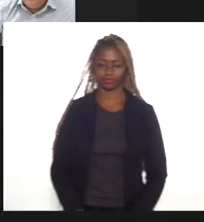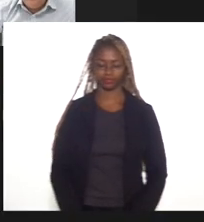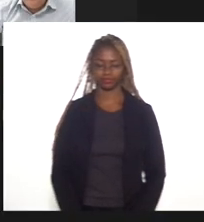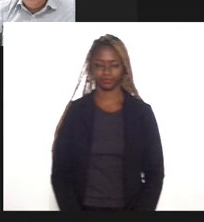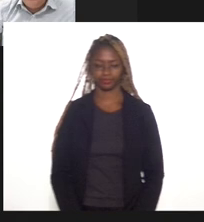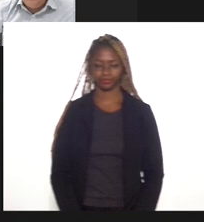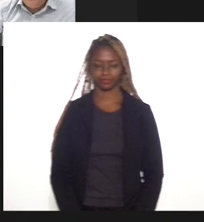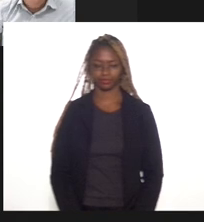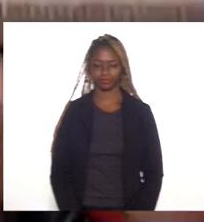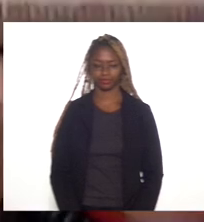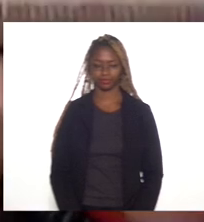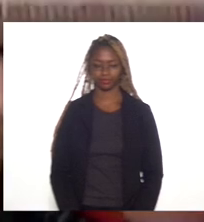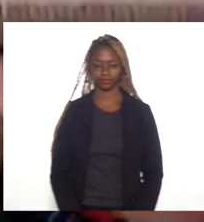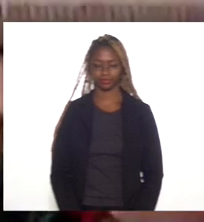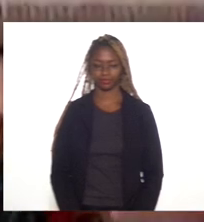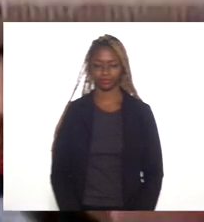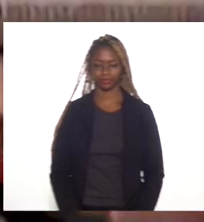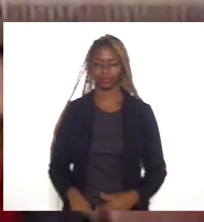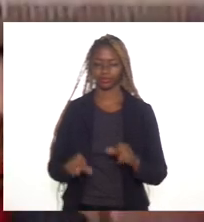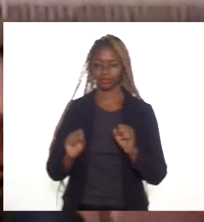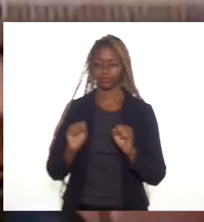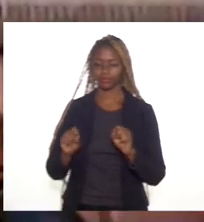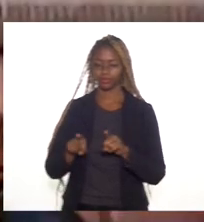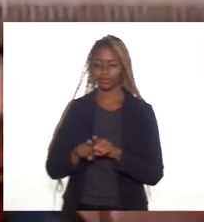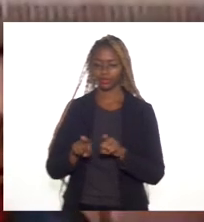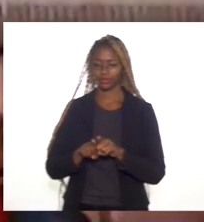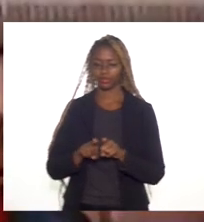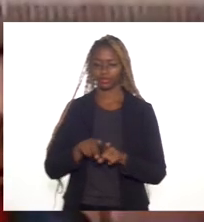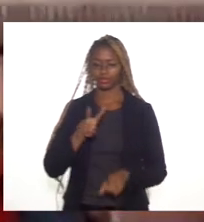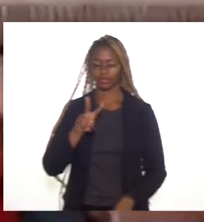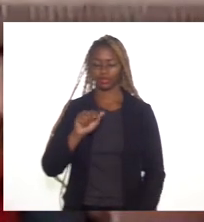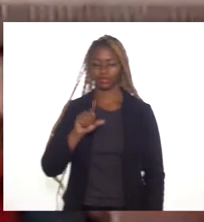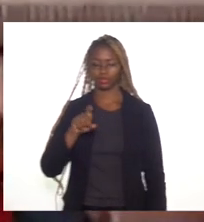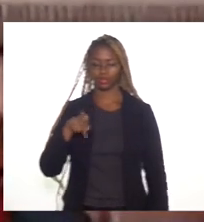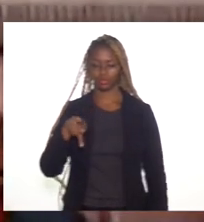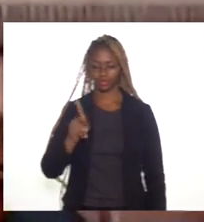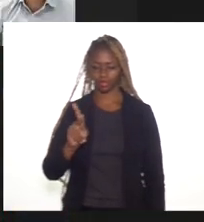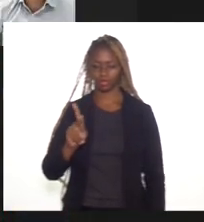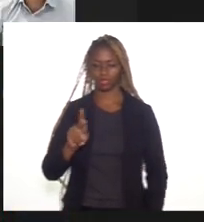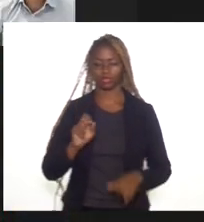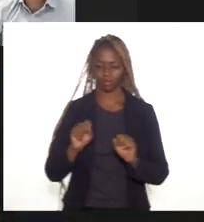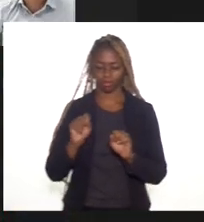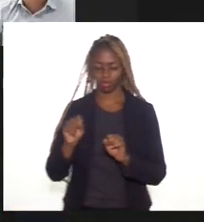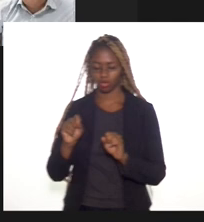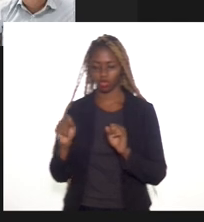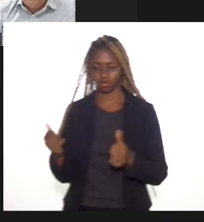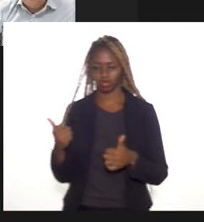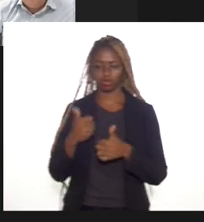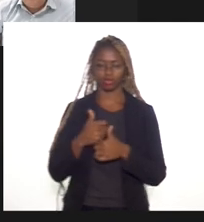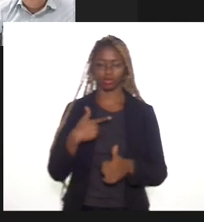Valdeque, pode discutir da minha frente, eu falo depois dele. Tiazú, estou resolvendo uma questão aqui, por favor. Obrigada.